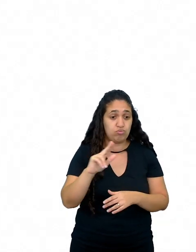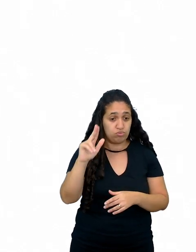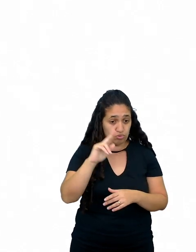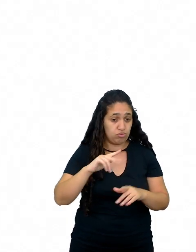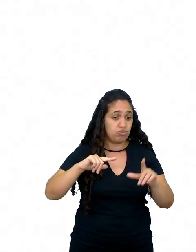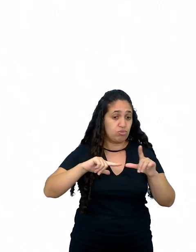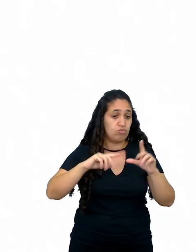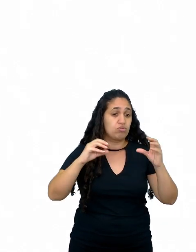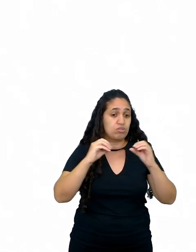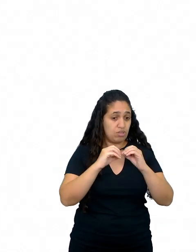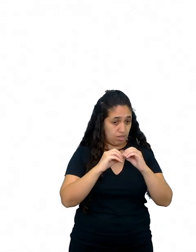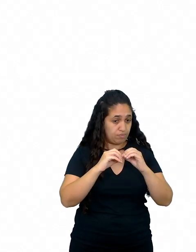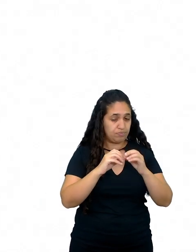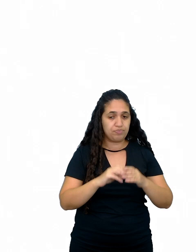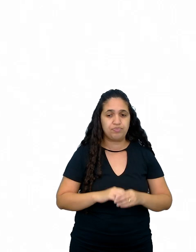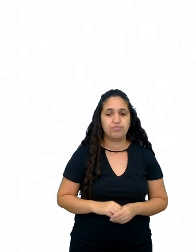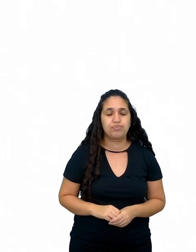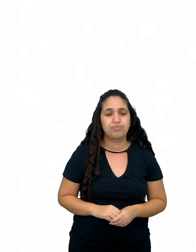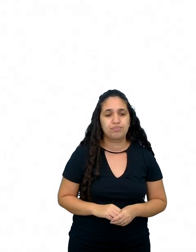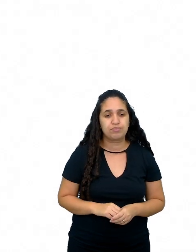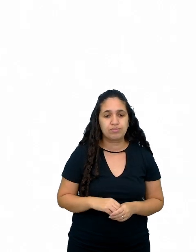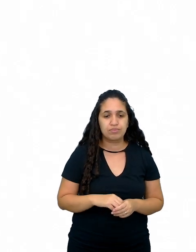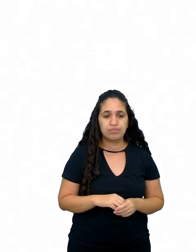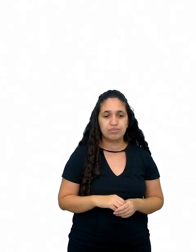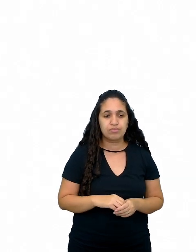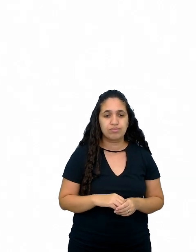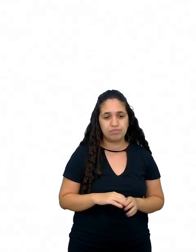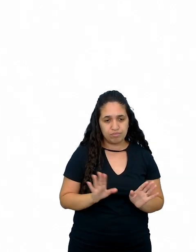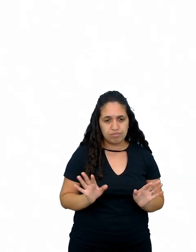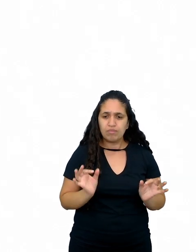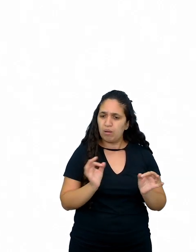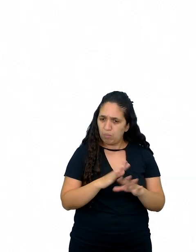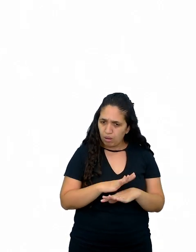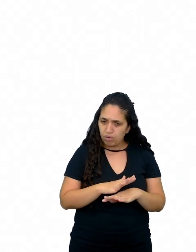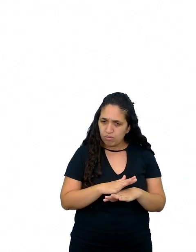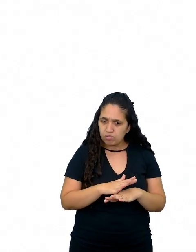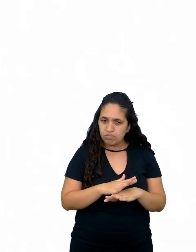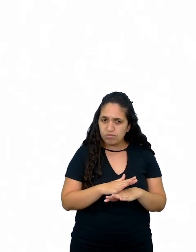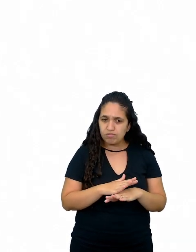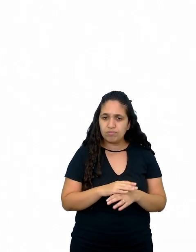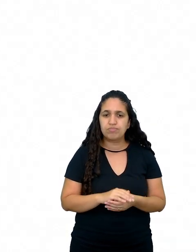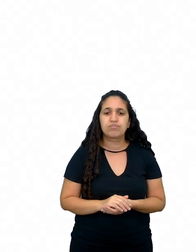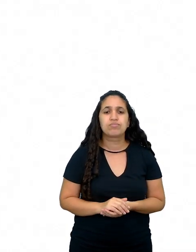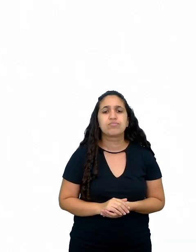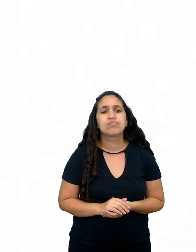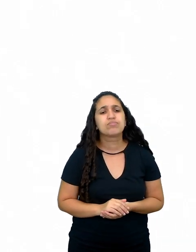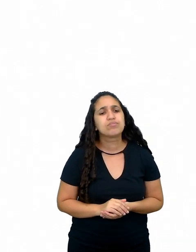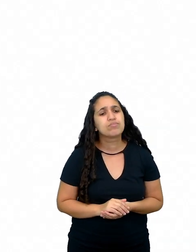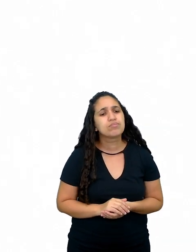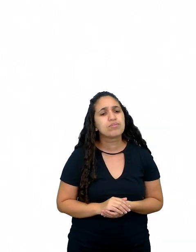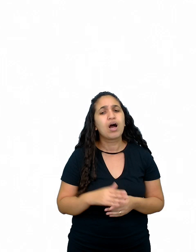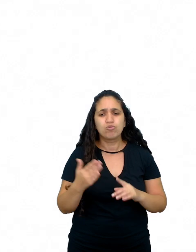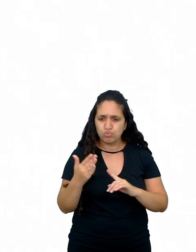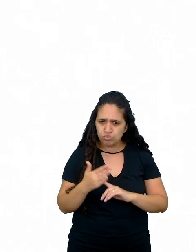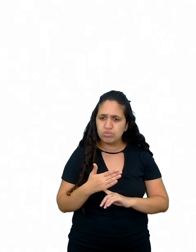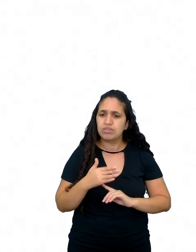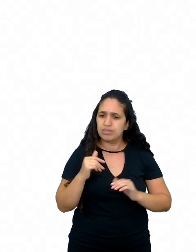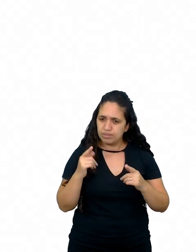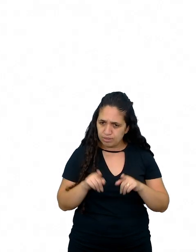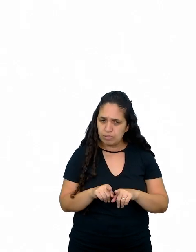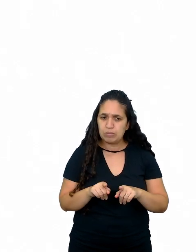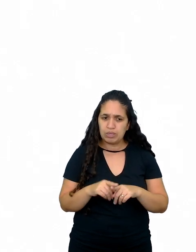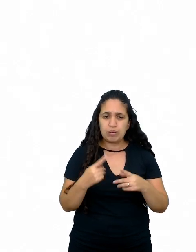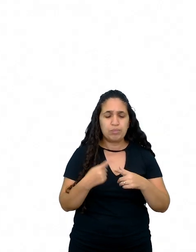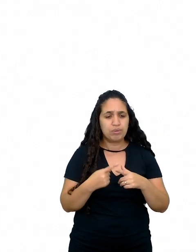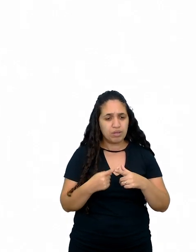com a geometria analítica. Não tem. Tá bom, usa malha quadriculada, ajuda também, tá bom, gente?